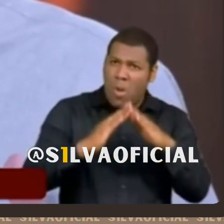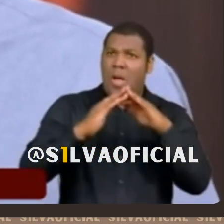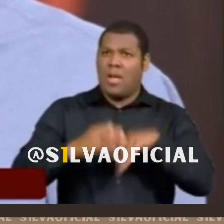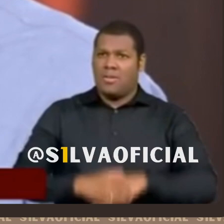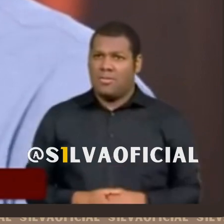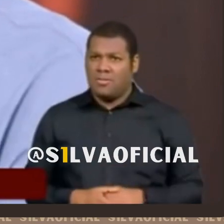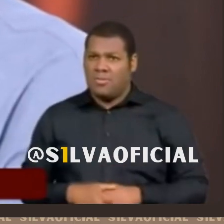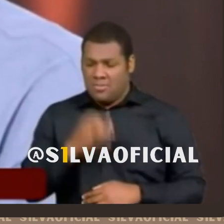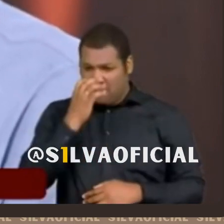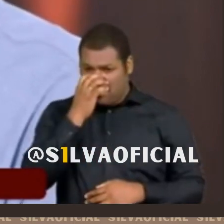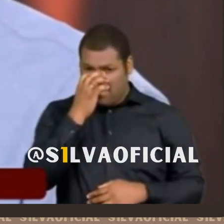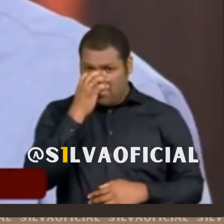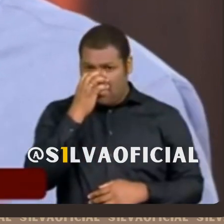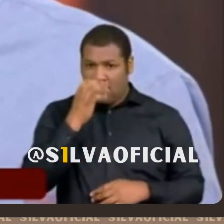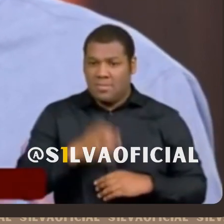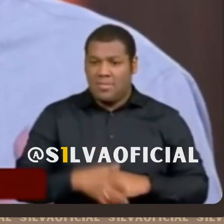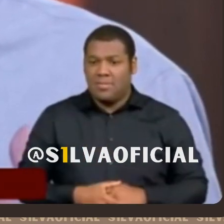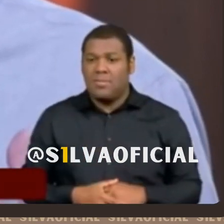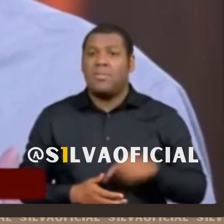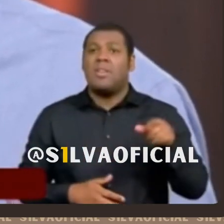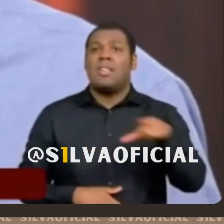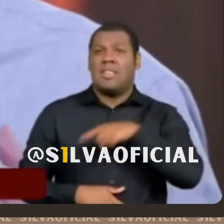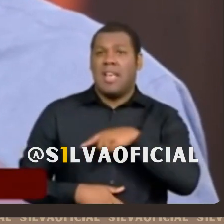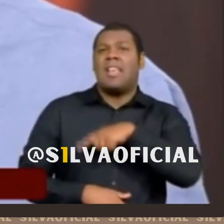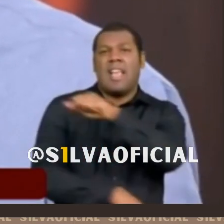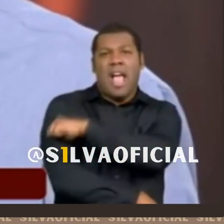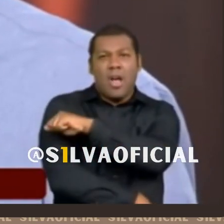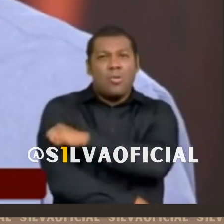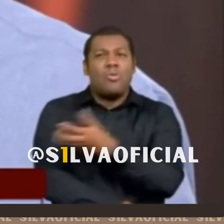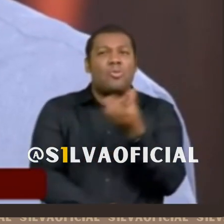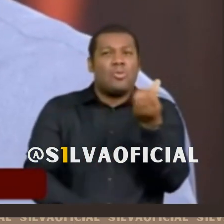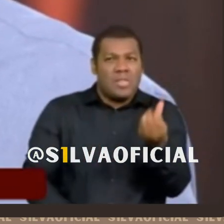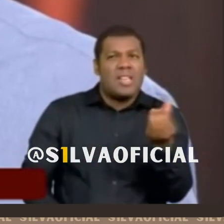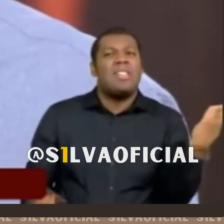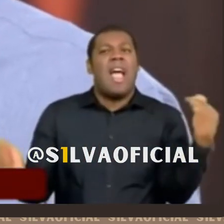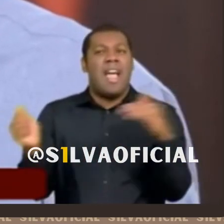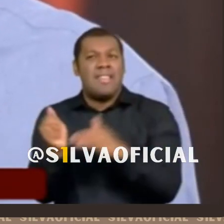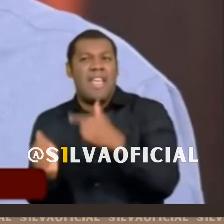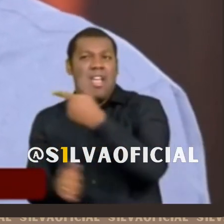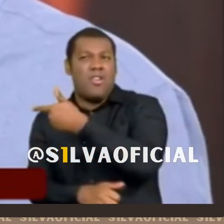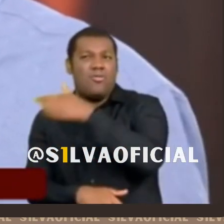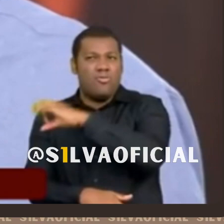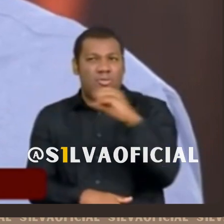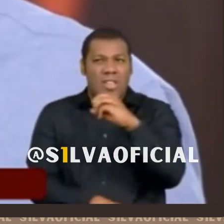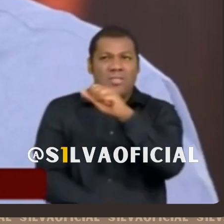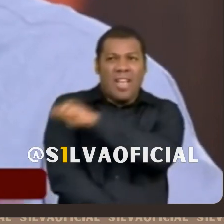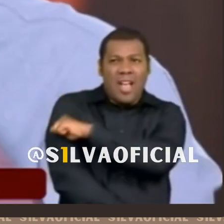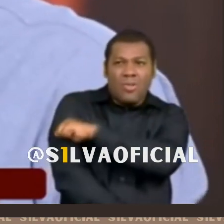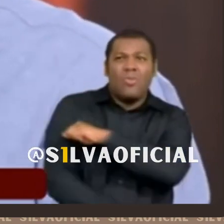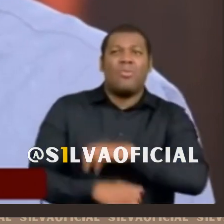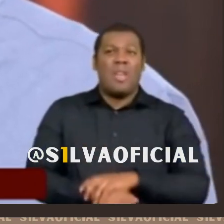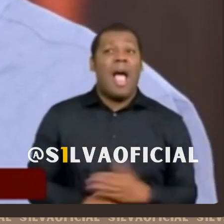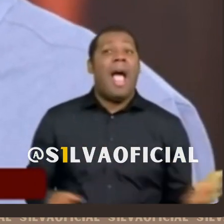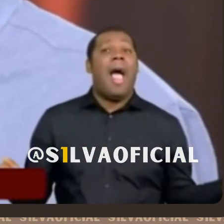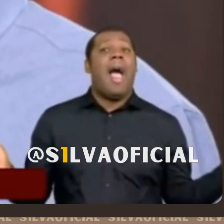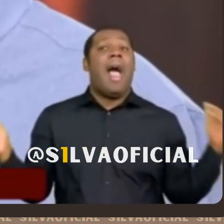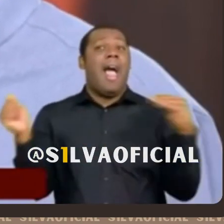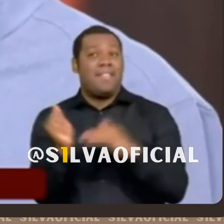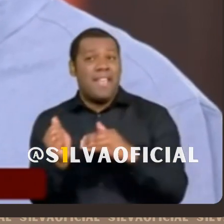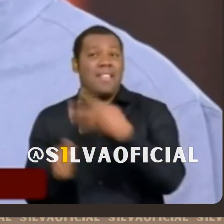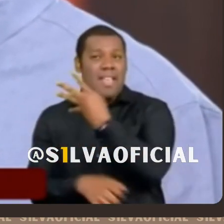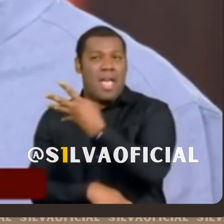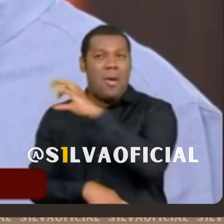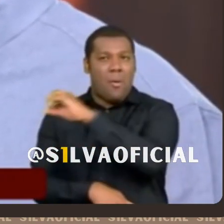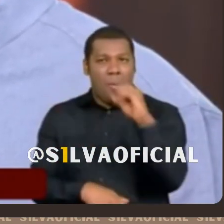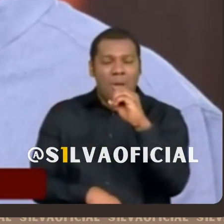100 estudantes, depois vai para 200 estudantes, depois vai para 300, até chegar a 400 estudantes. Essa é uma coisa extraordinária. A outra coisa